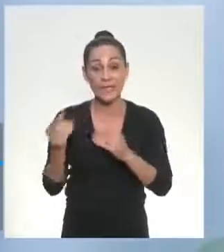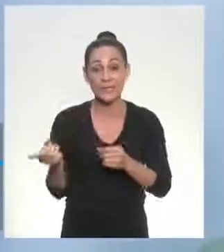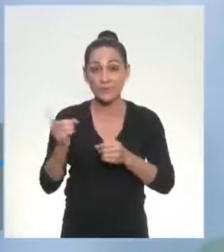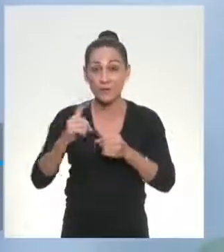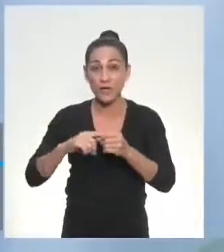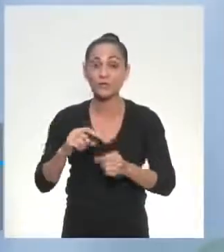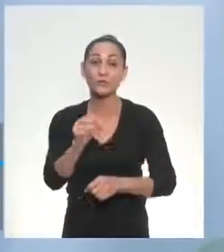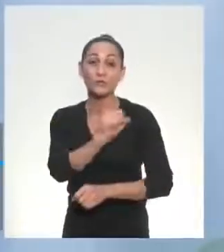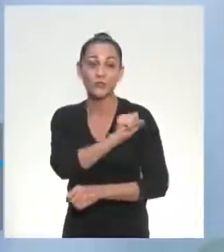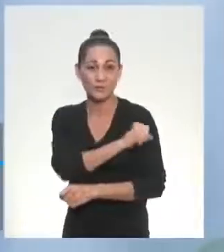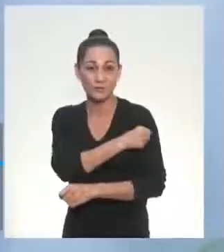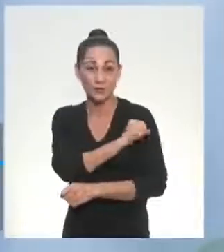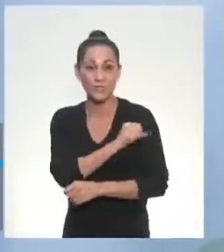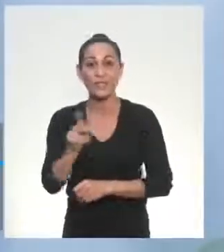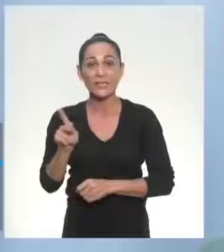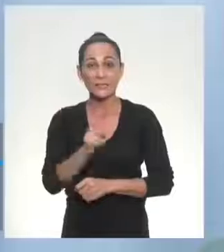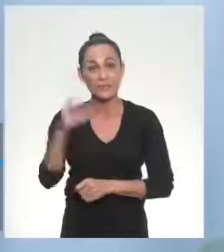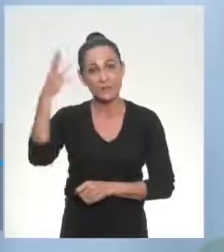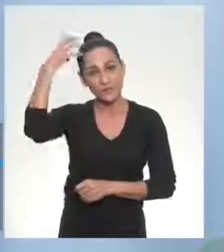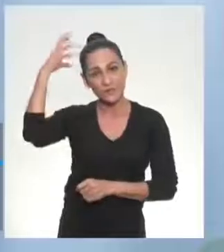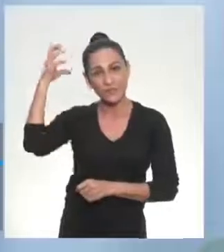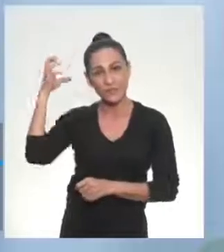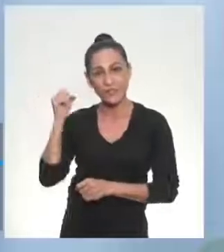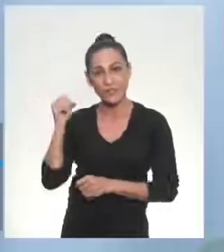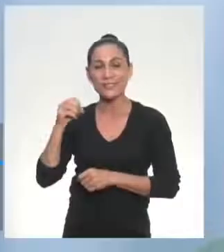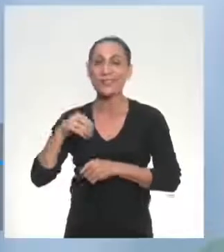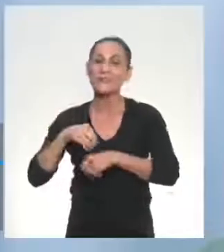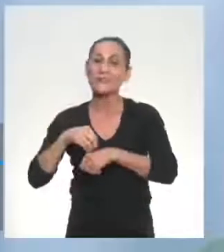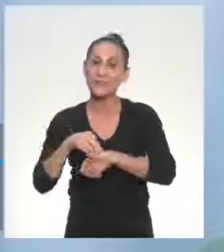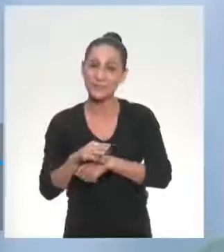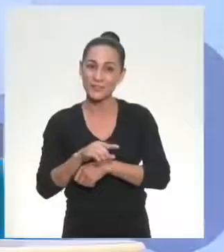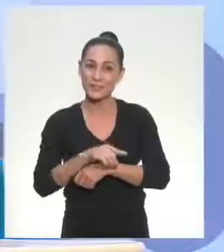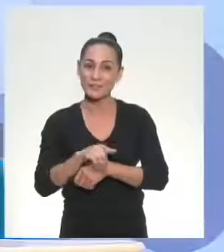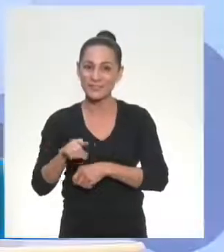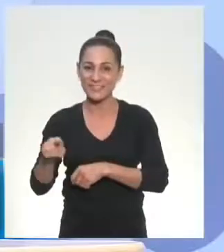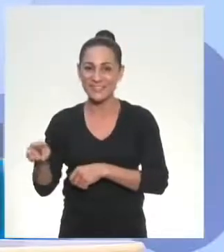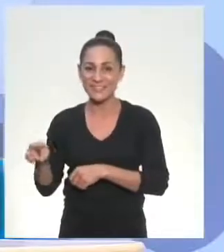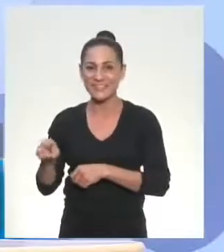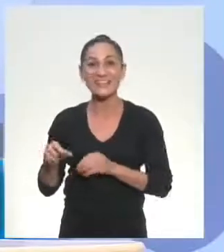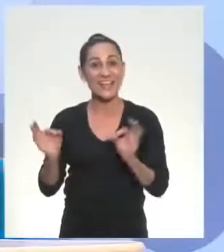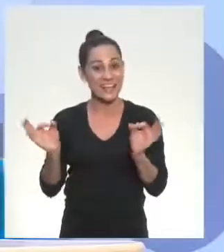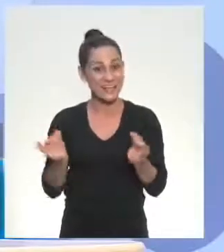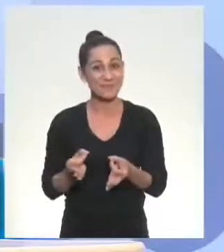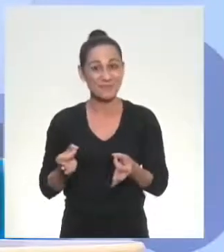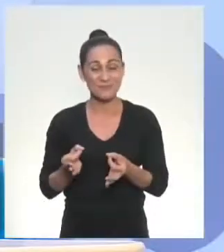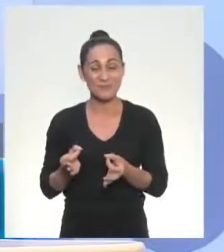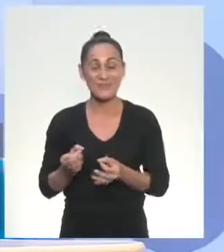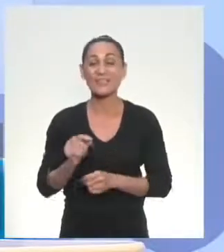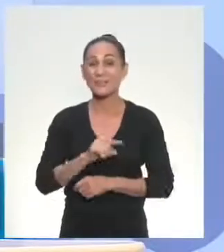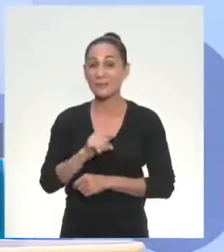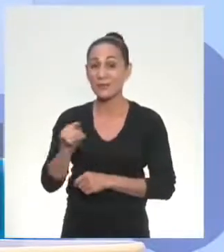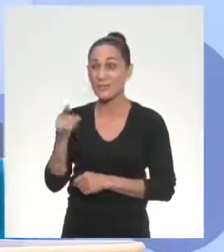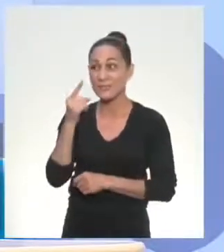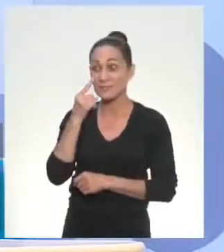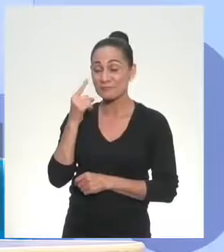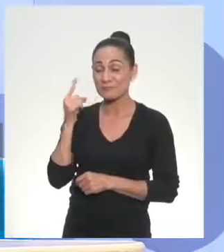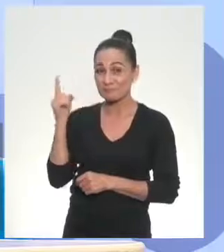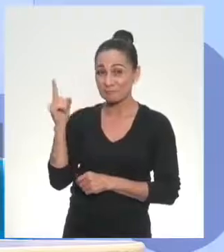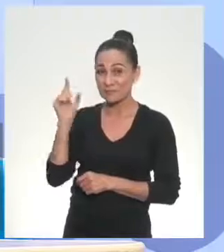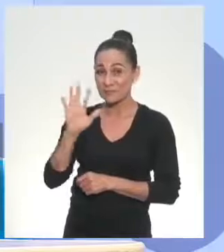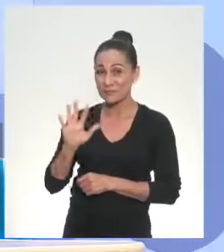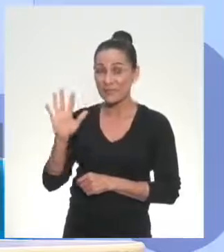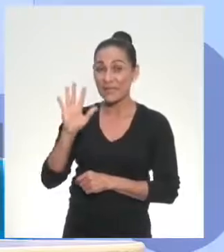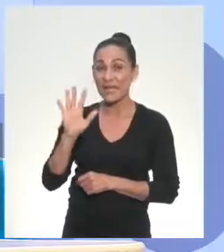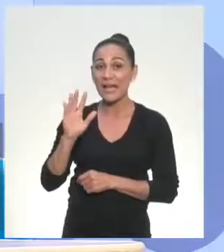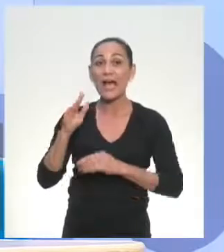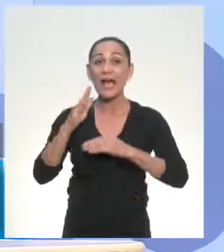do 8º ano que a professora Luíse vai falar agora para vocês. Exatamente, vai aparecer aí na tela para vocês a habilidade e os